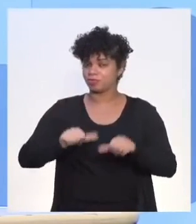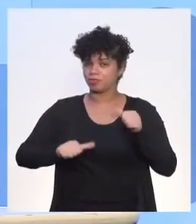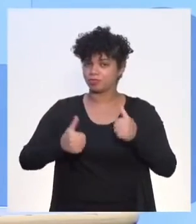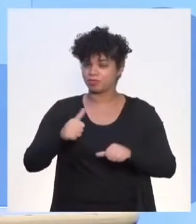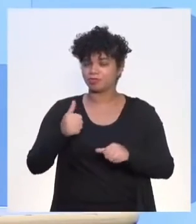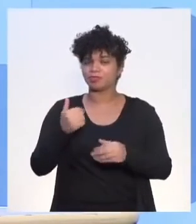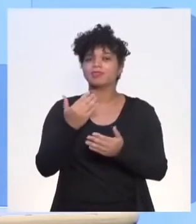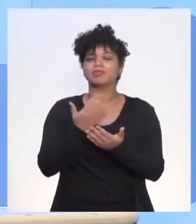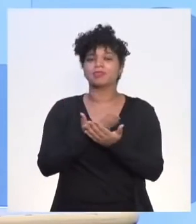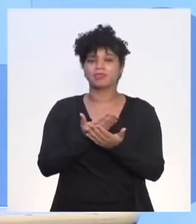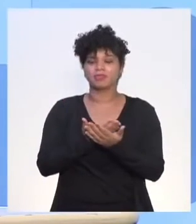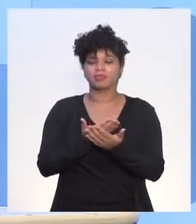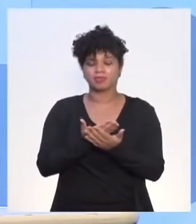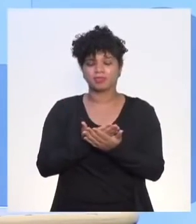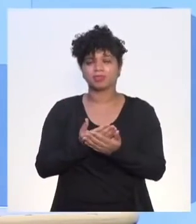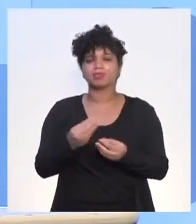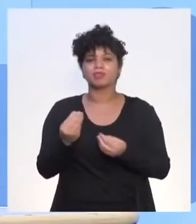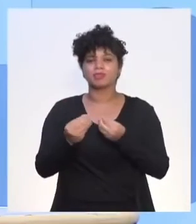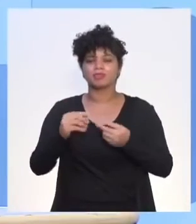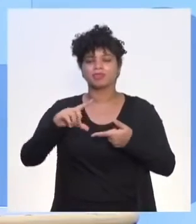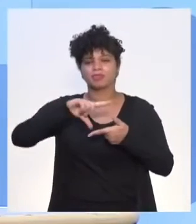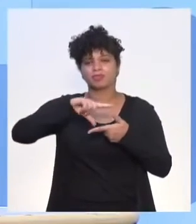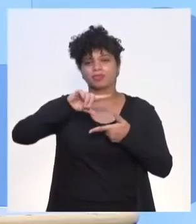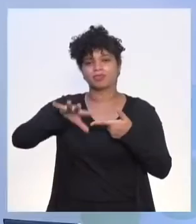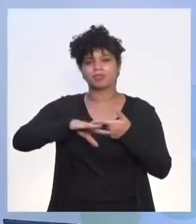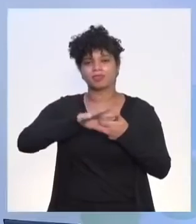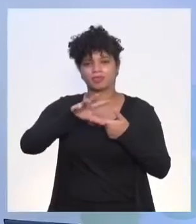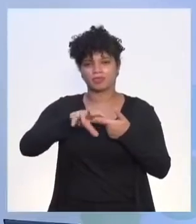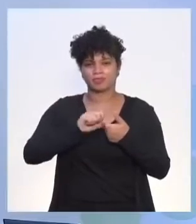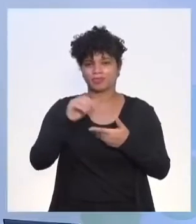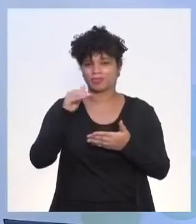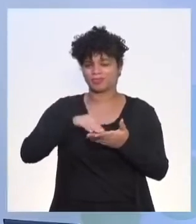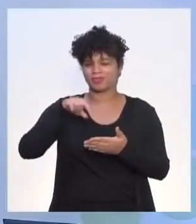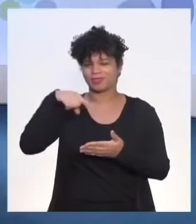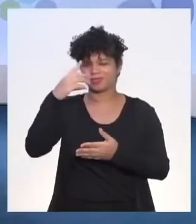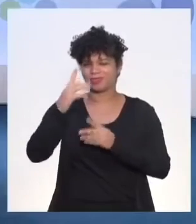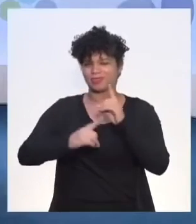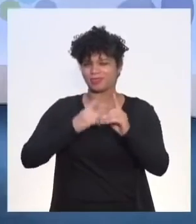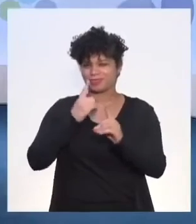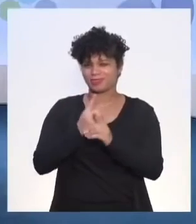QR Code e do link que vão aparecer. Até a próxima. Até a próxima aula, galera. Tchau.